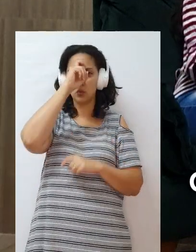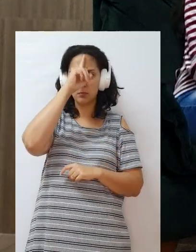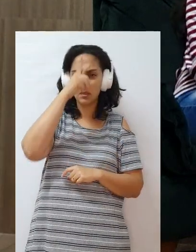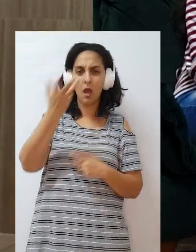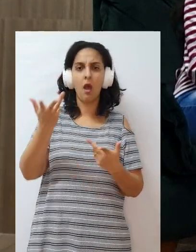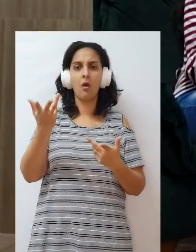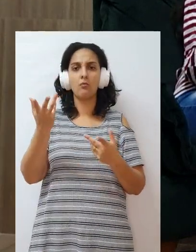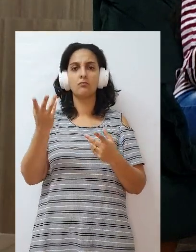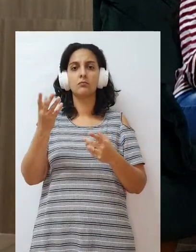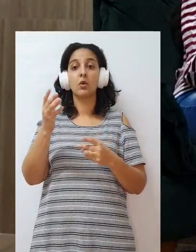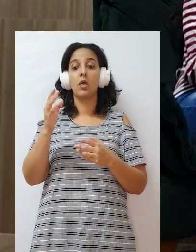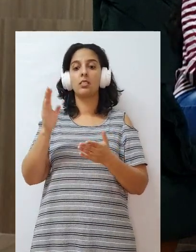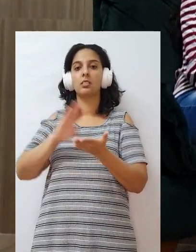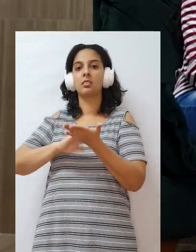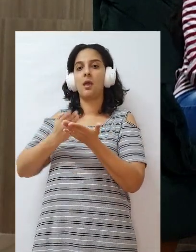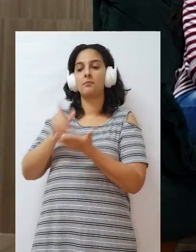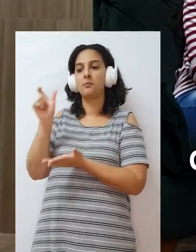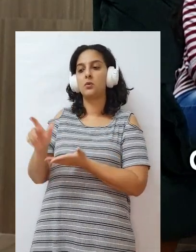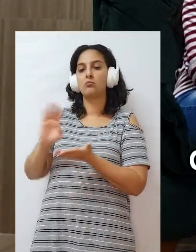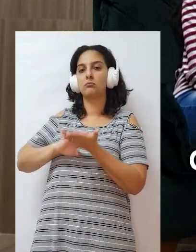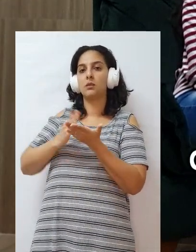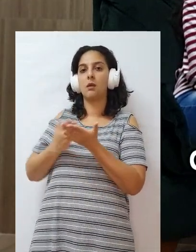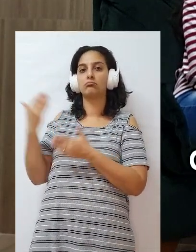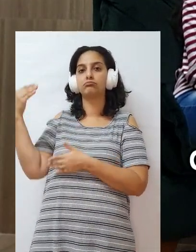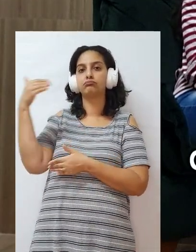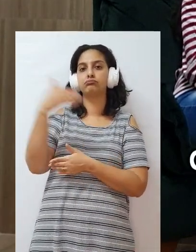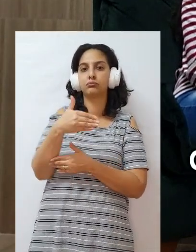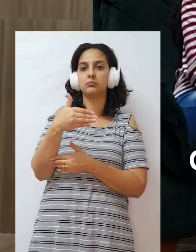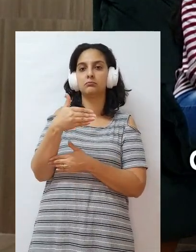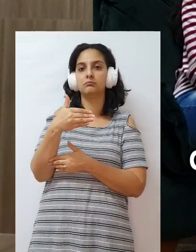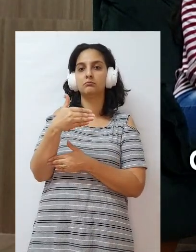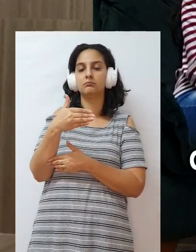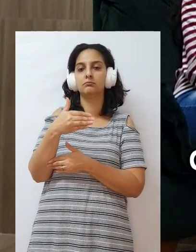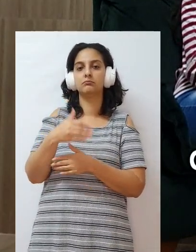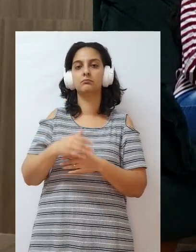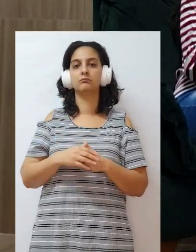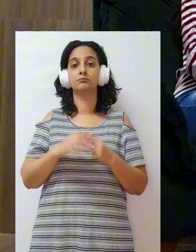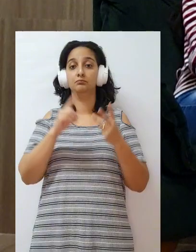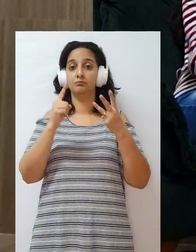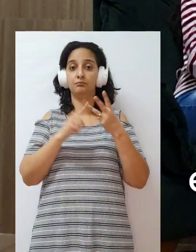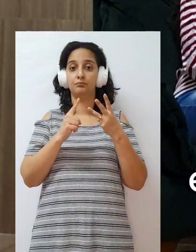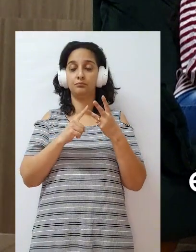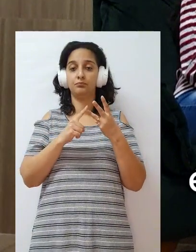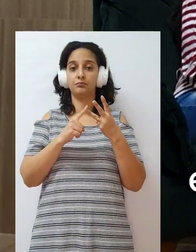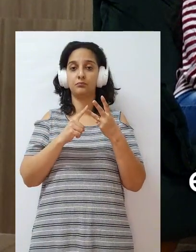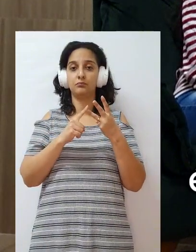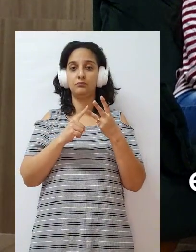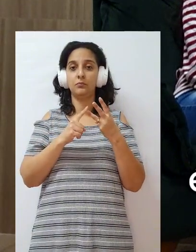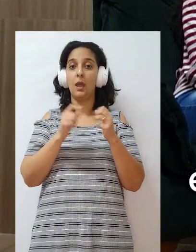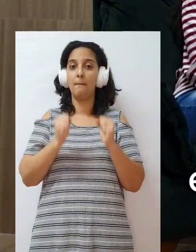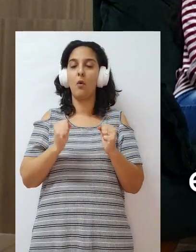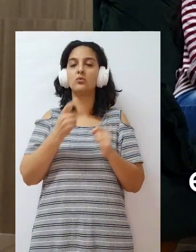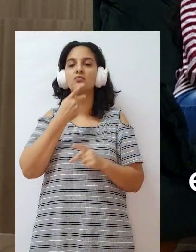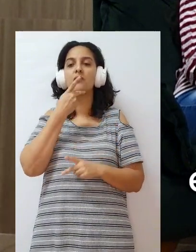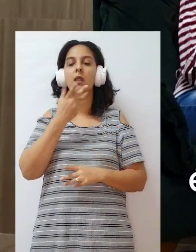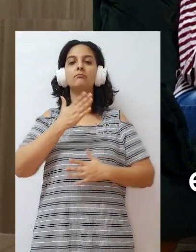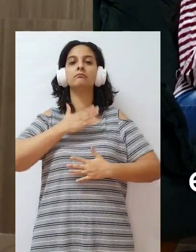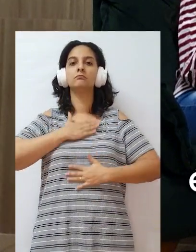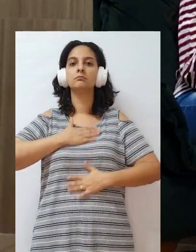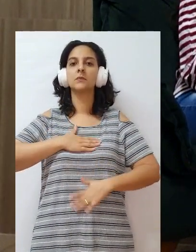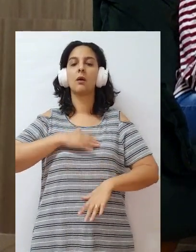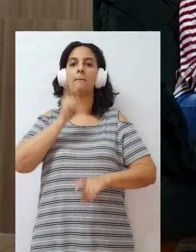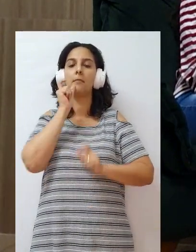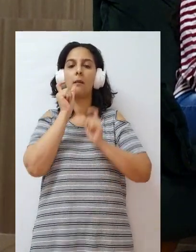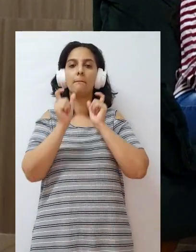um intérprete disponível para quando chega um paciente surdo. Você pode falar pausadamente,